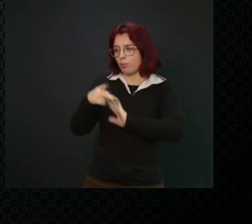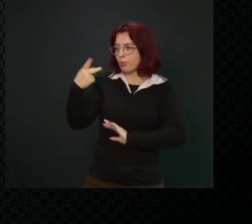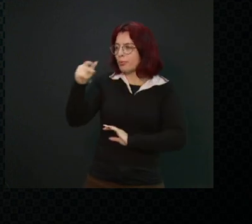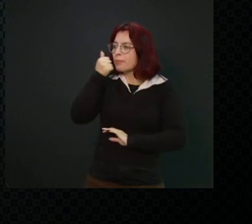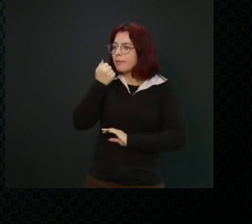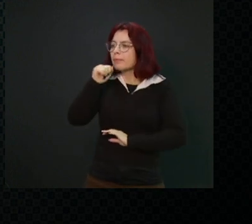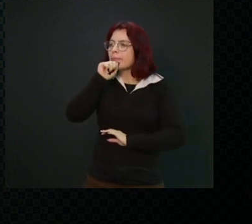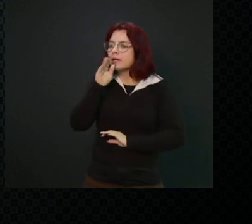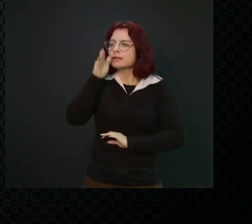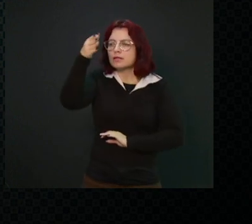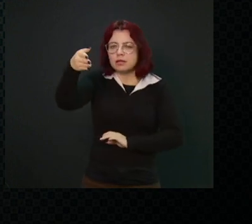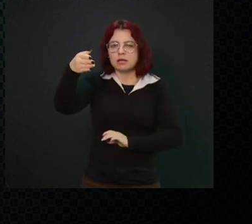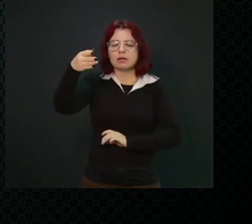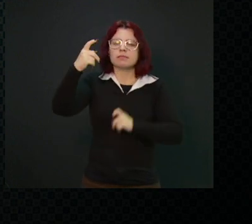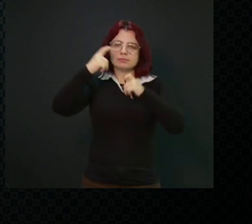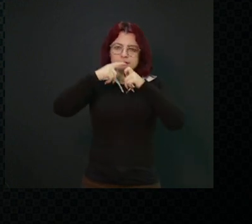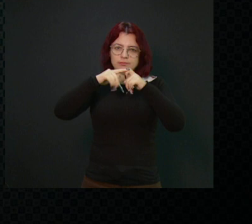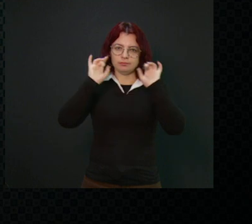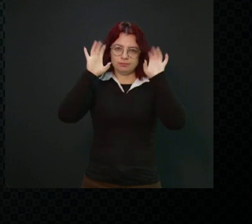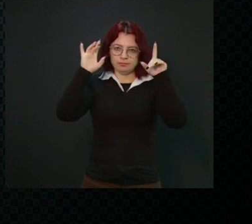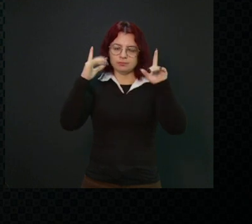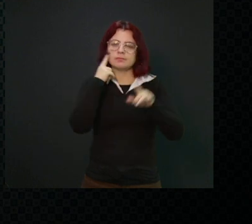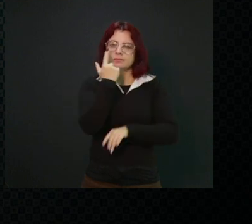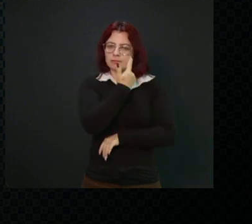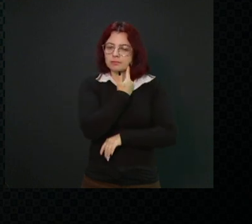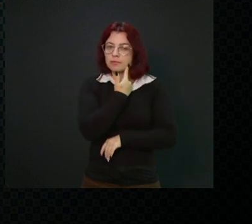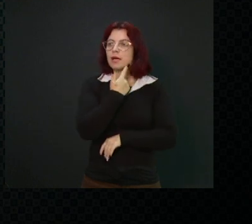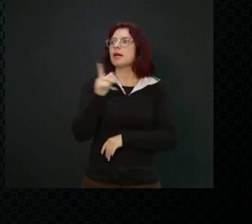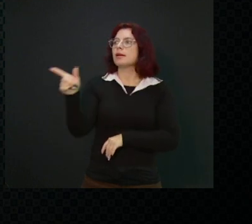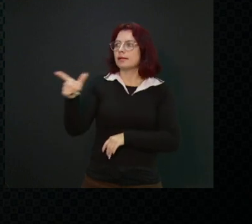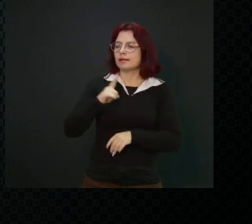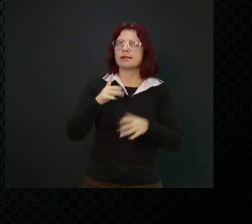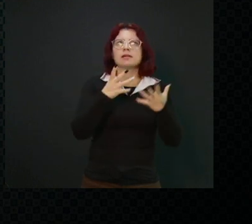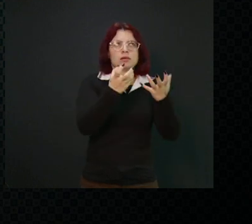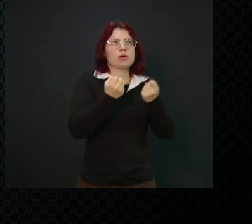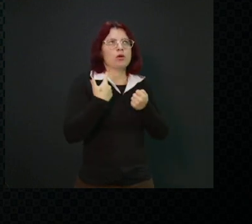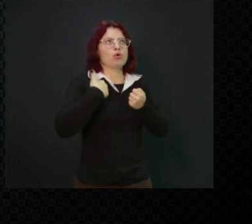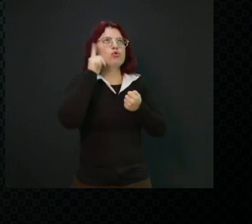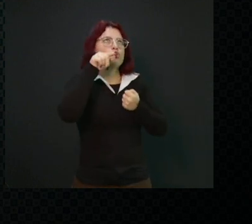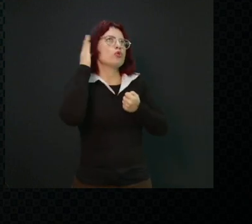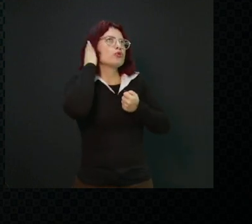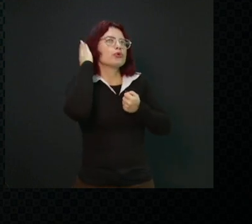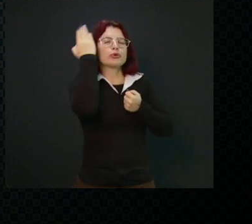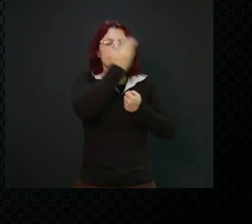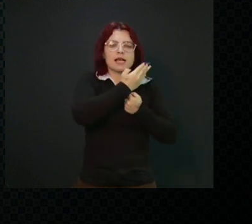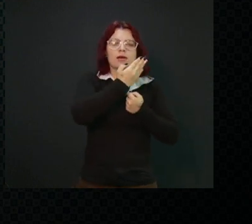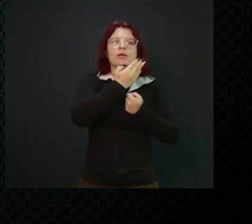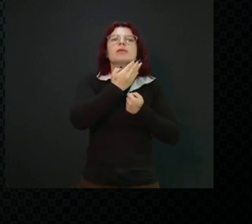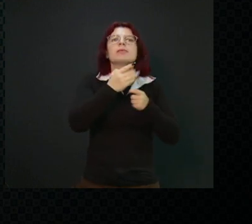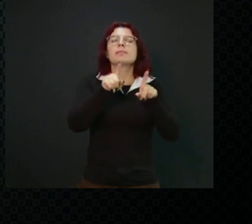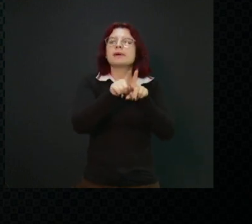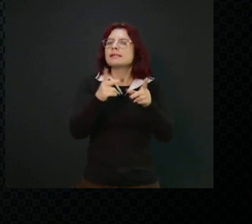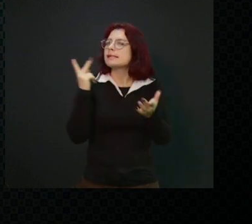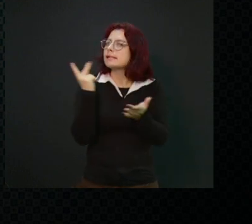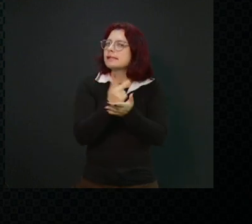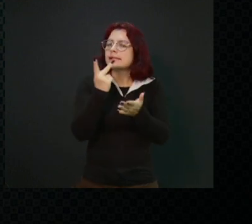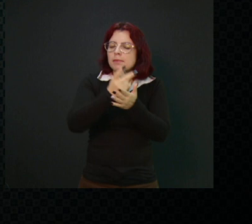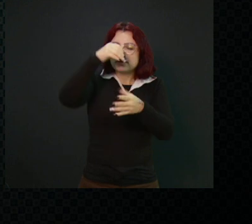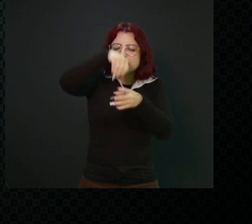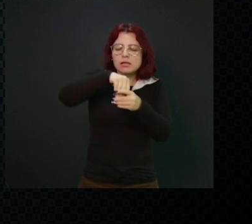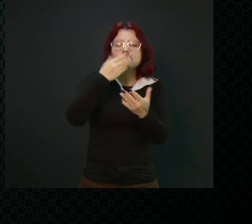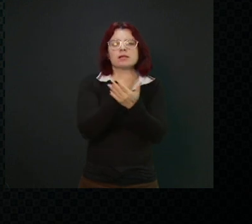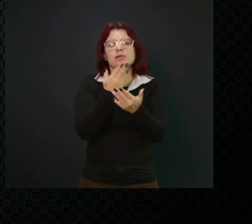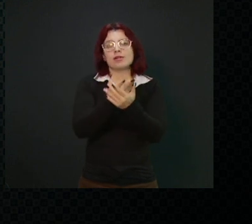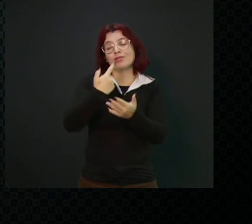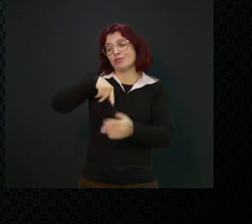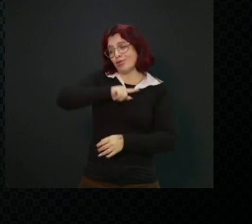perda maior, ele tem um resíduo visual, ele se aceita como surdo cego, Mas olha, ele sempre ali na escola era um